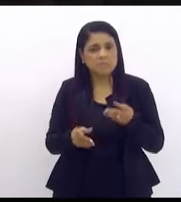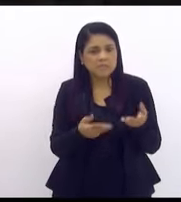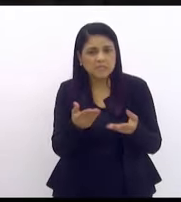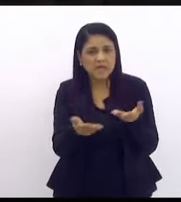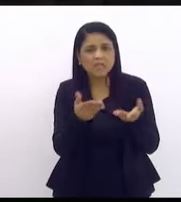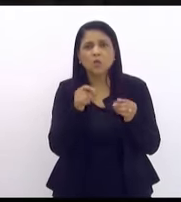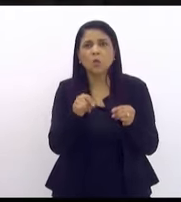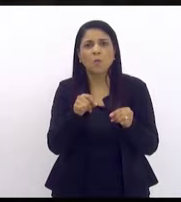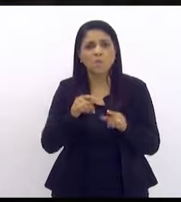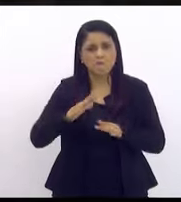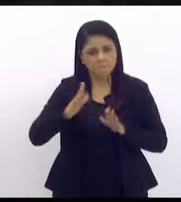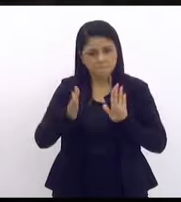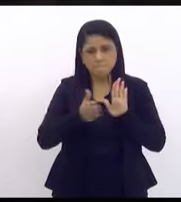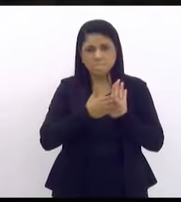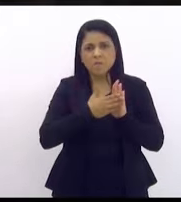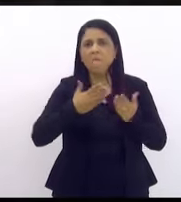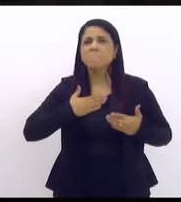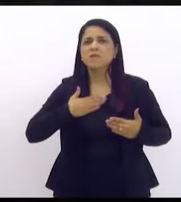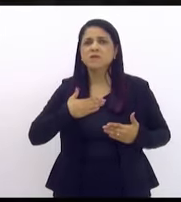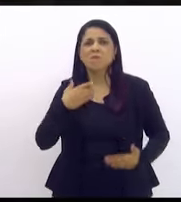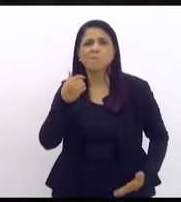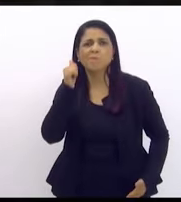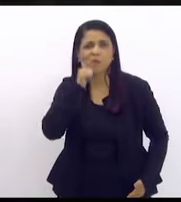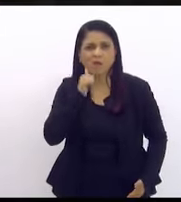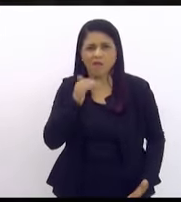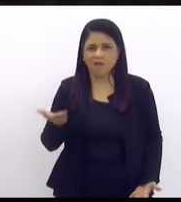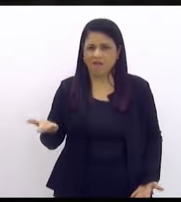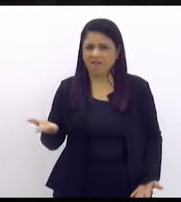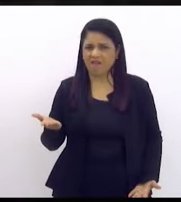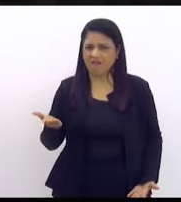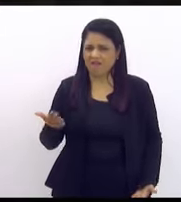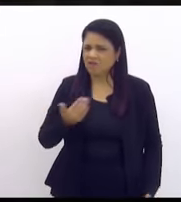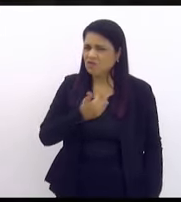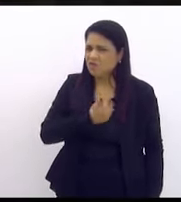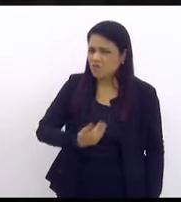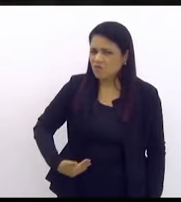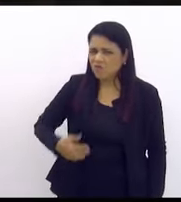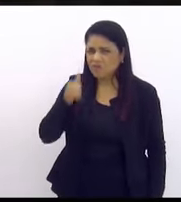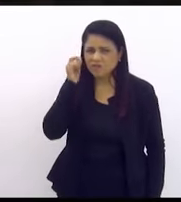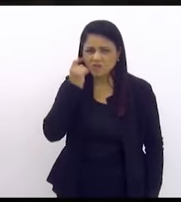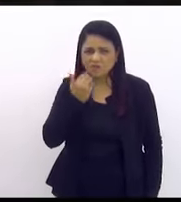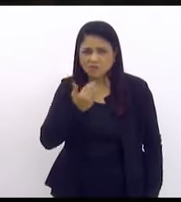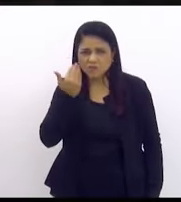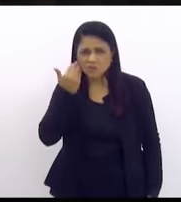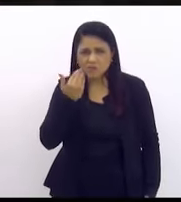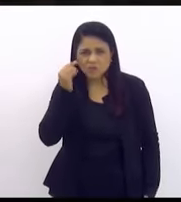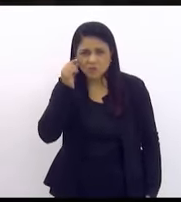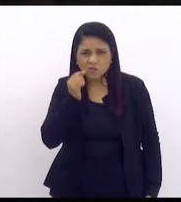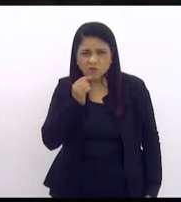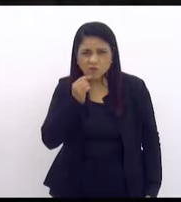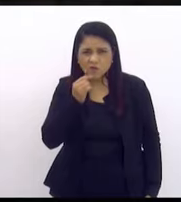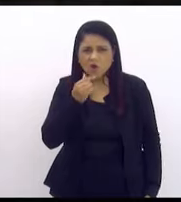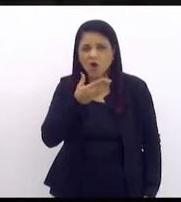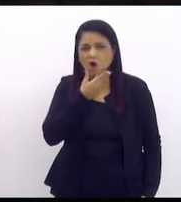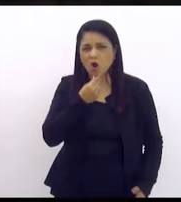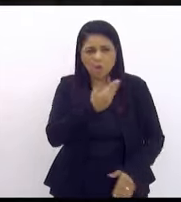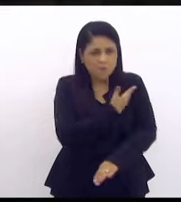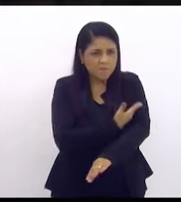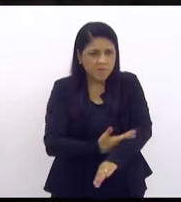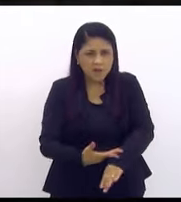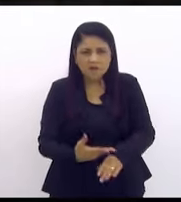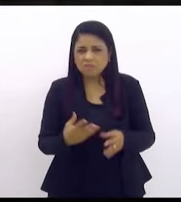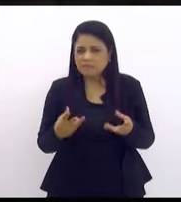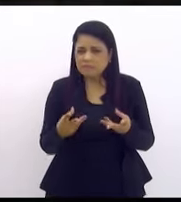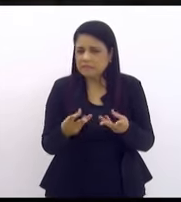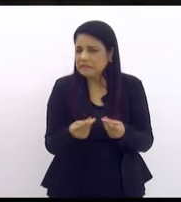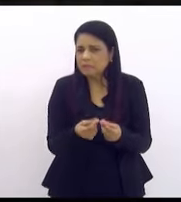de homens, seja por um governador, um homem, homem branco, que não se sensibiliza diante